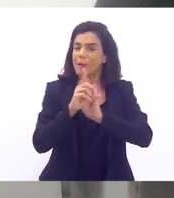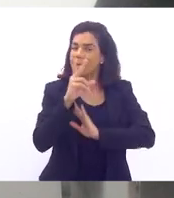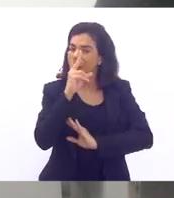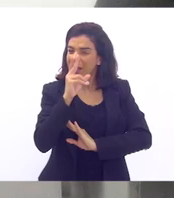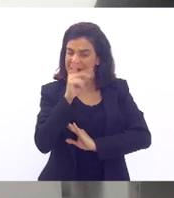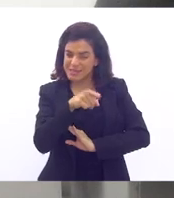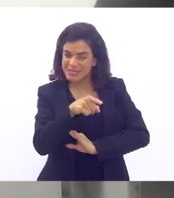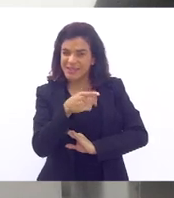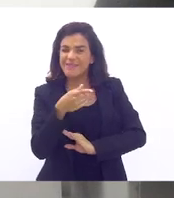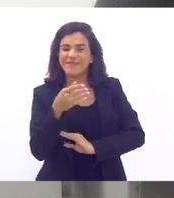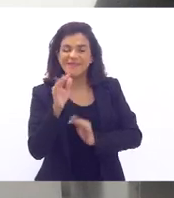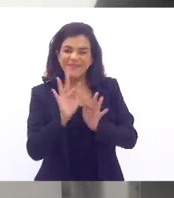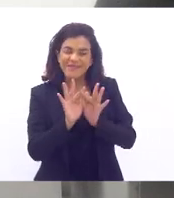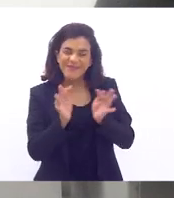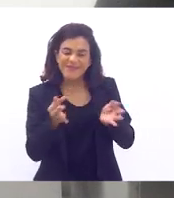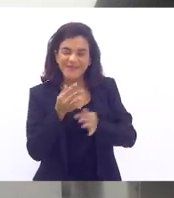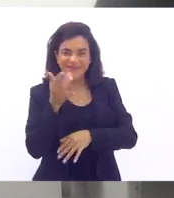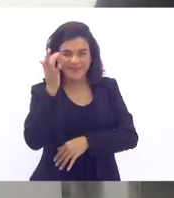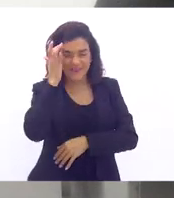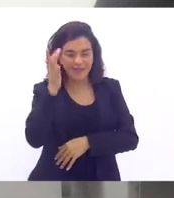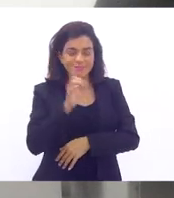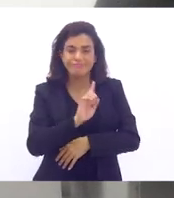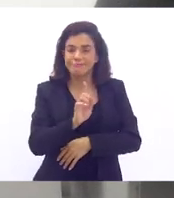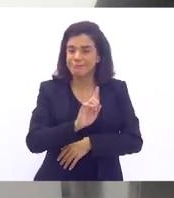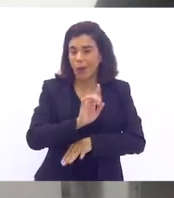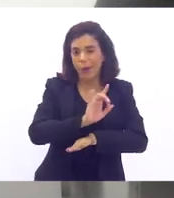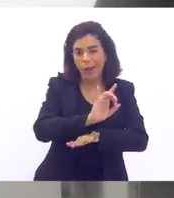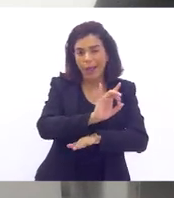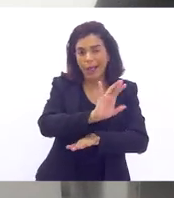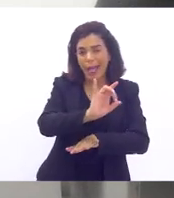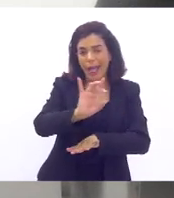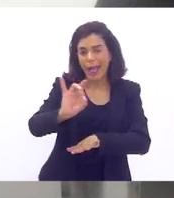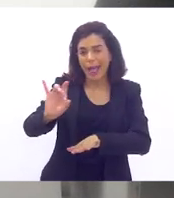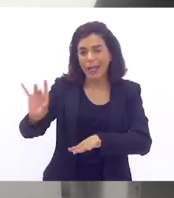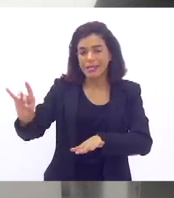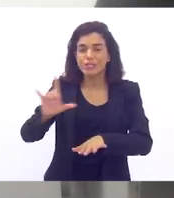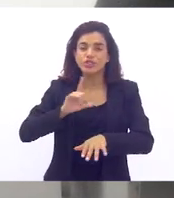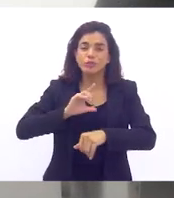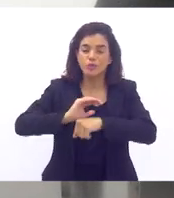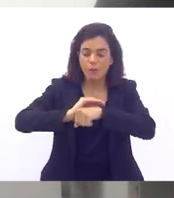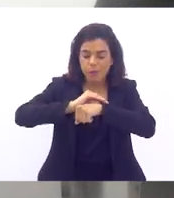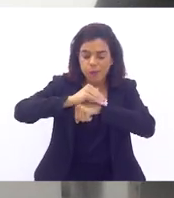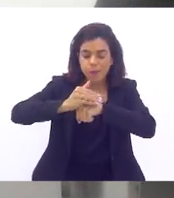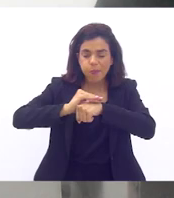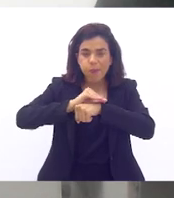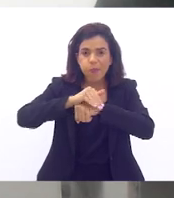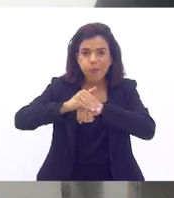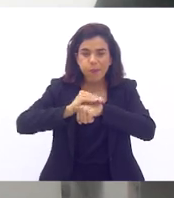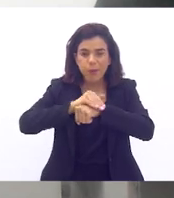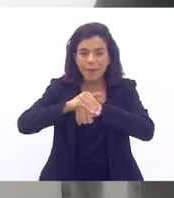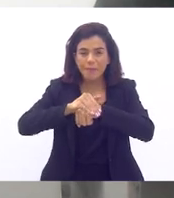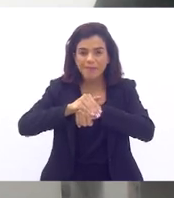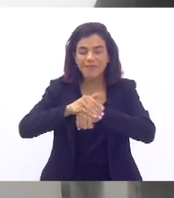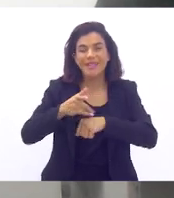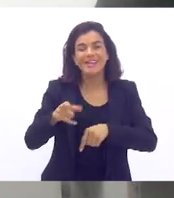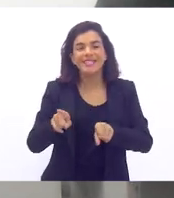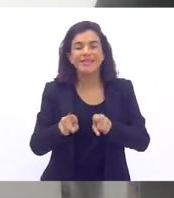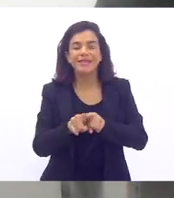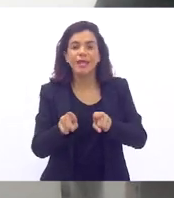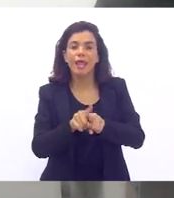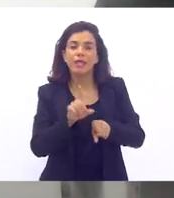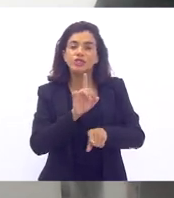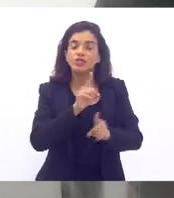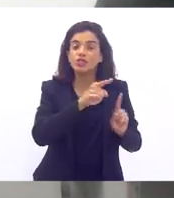de lidar mas não é porque cada paciente tem um tipo de bolha é existe em cada paciente um tipo de